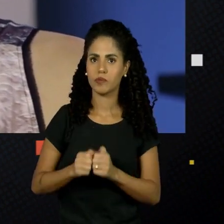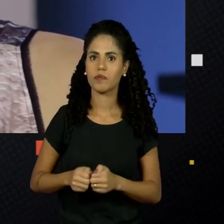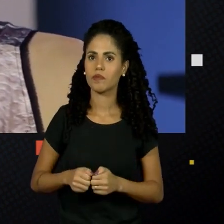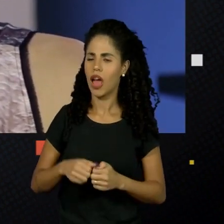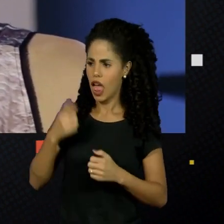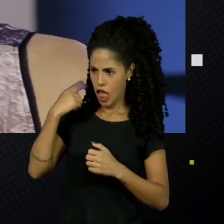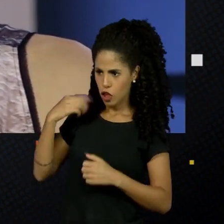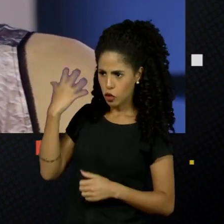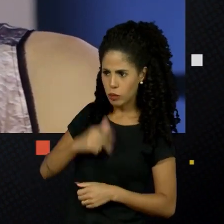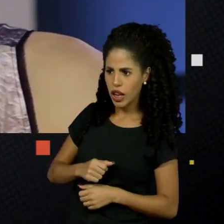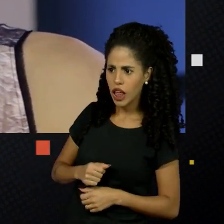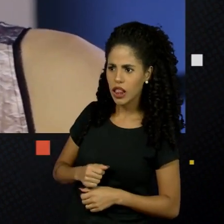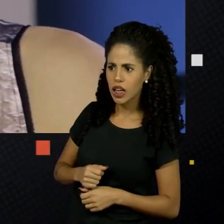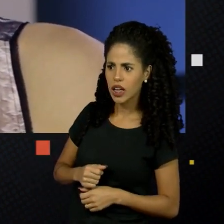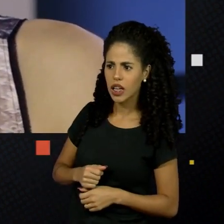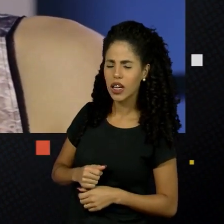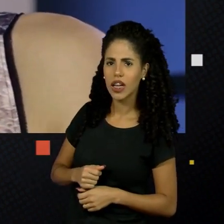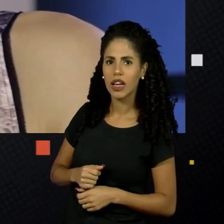bonitinha.